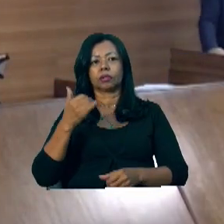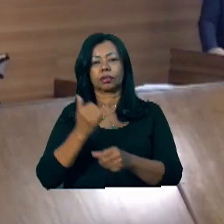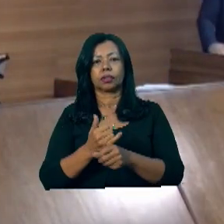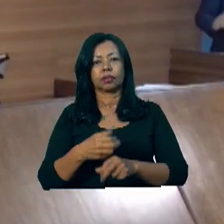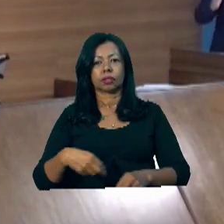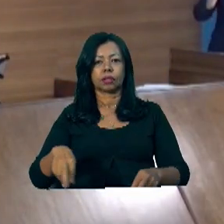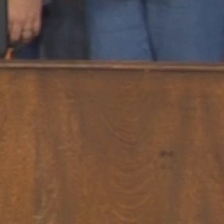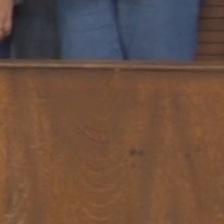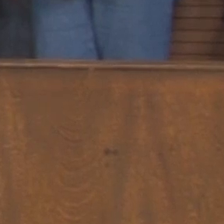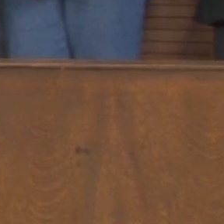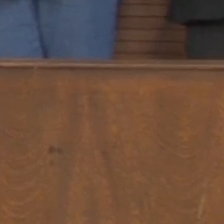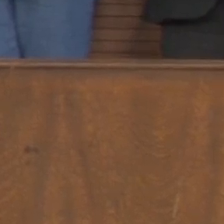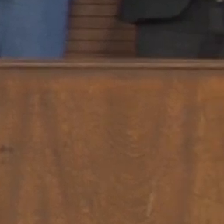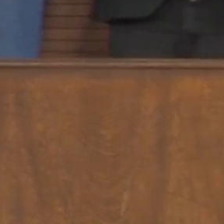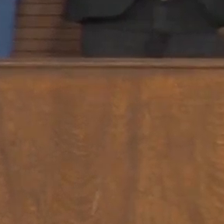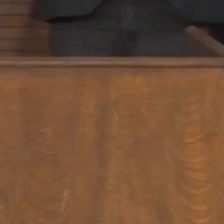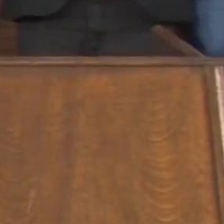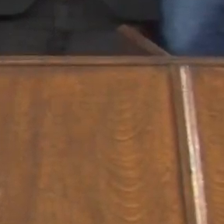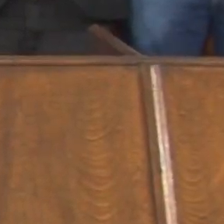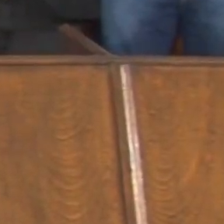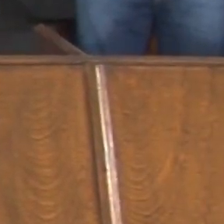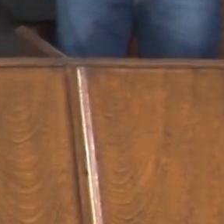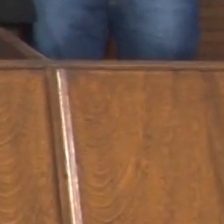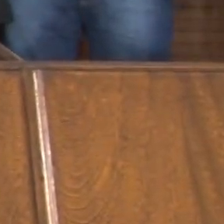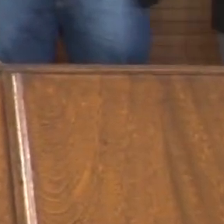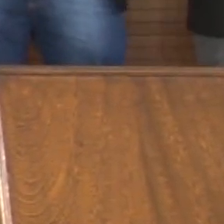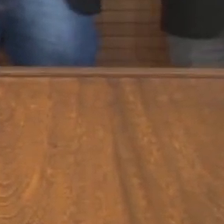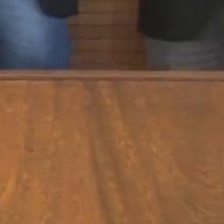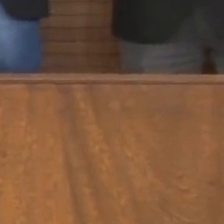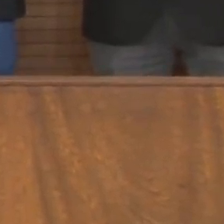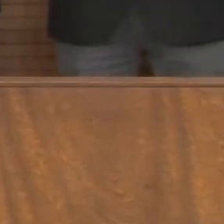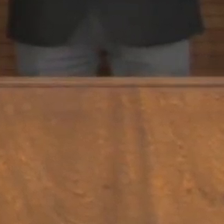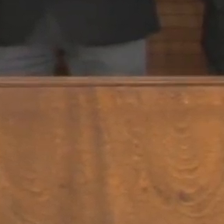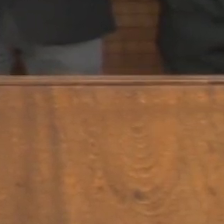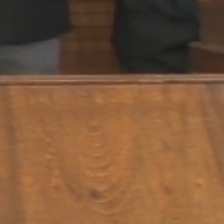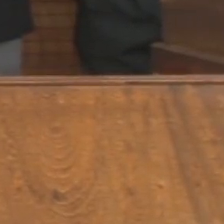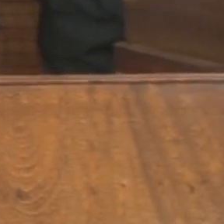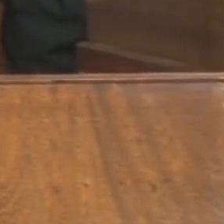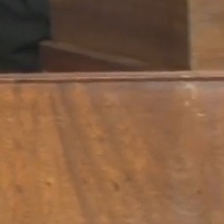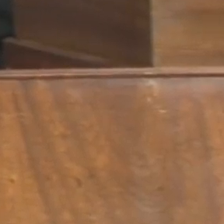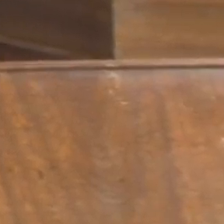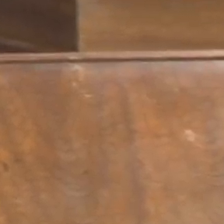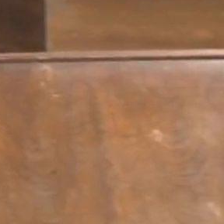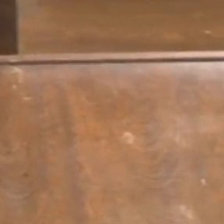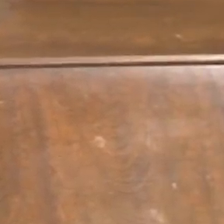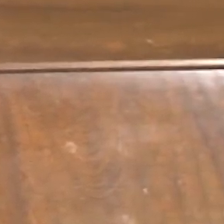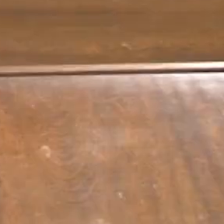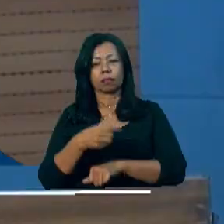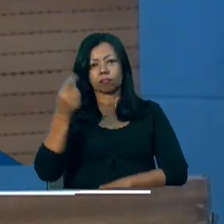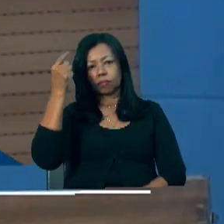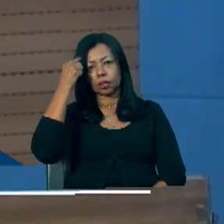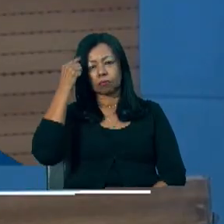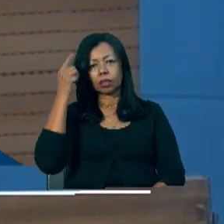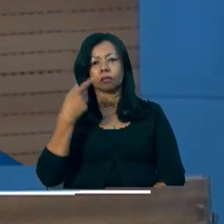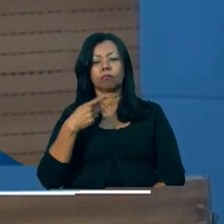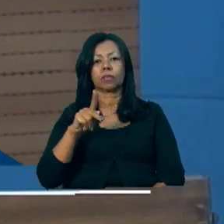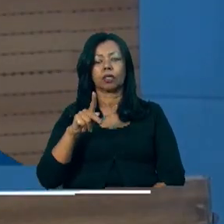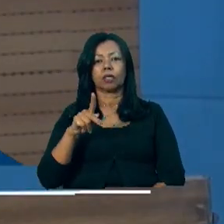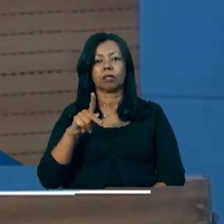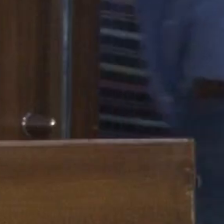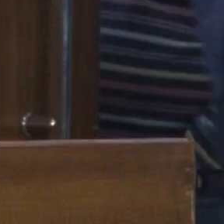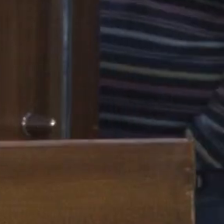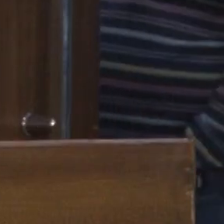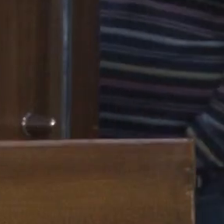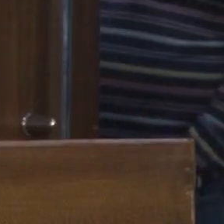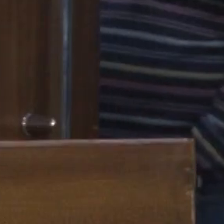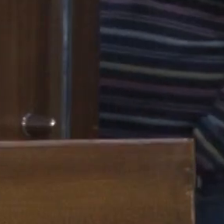religiosos evangélicos cristãos aqui presente que estiveram promovendo essa discussão essa reflexão voltado a